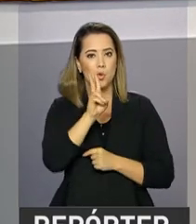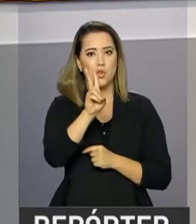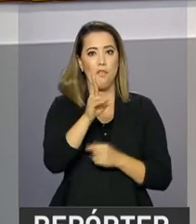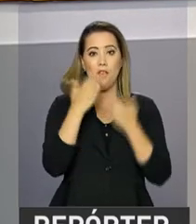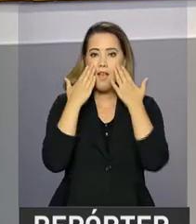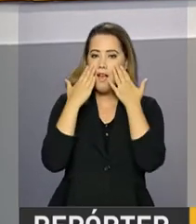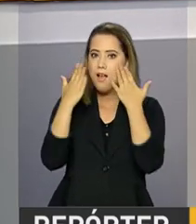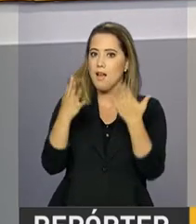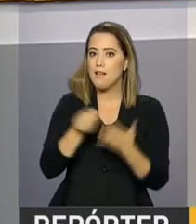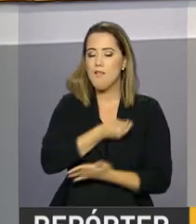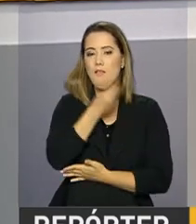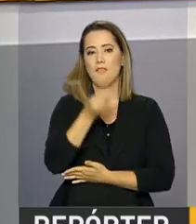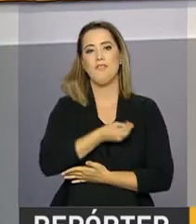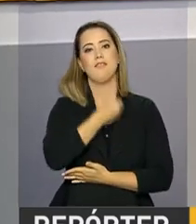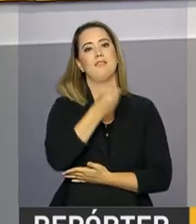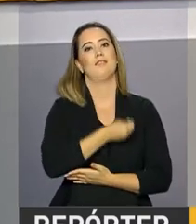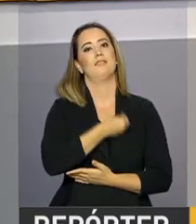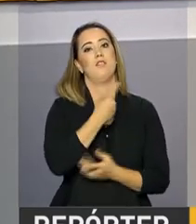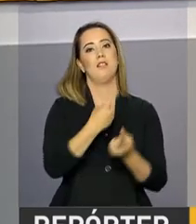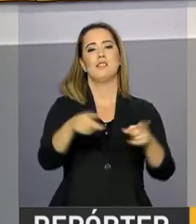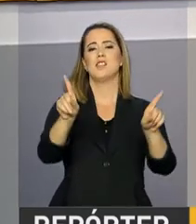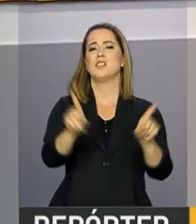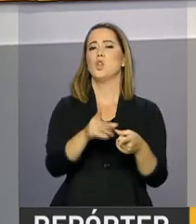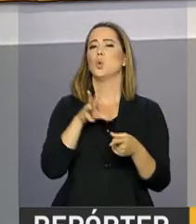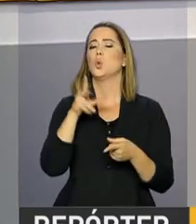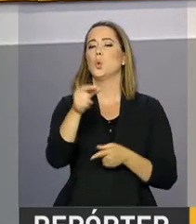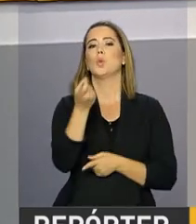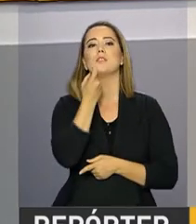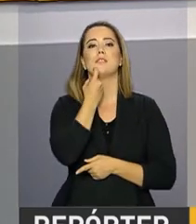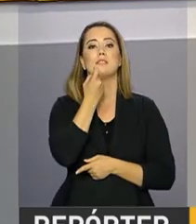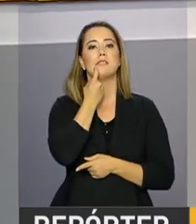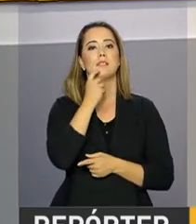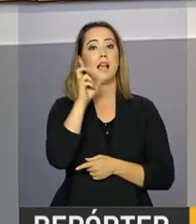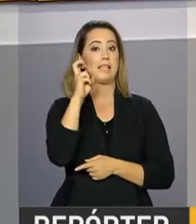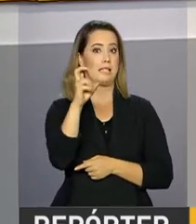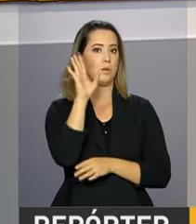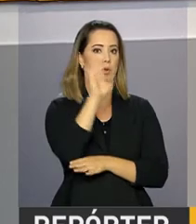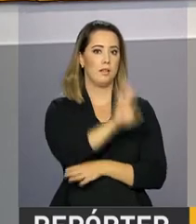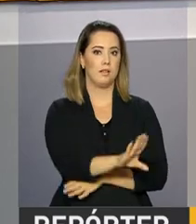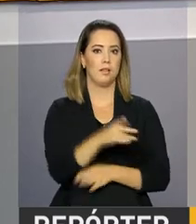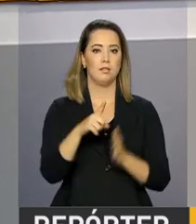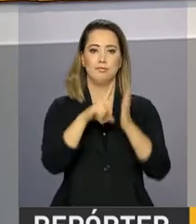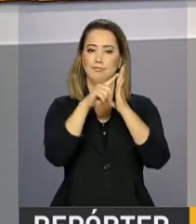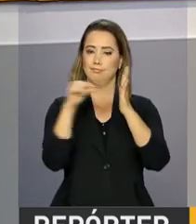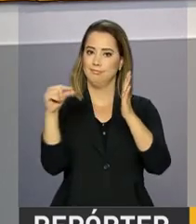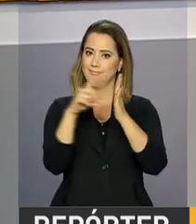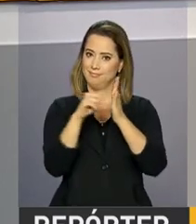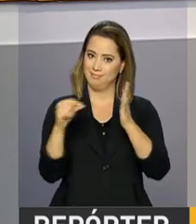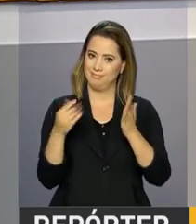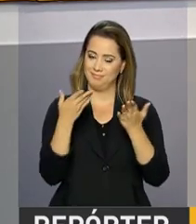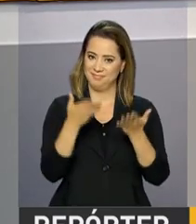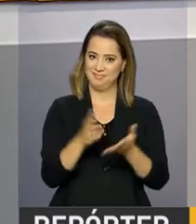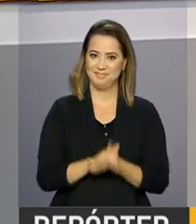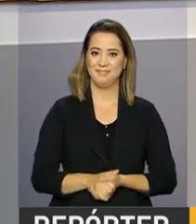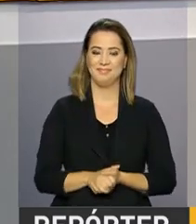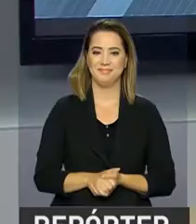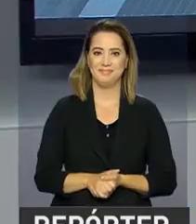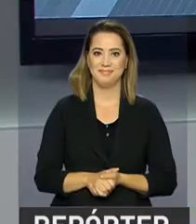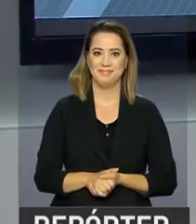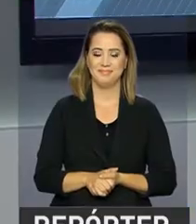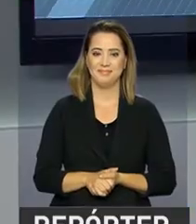ao vivo a banda toca sempre às sextas-feiras às cinco da tarde em frente ao palácio do planalto